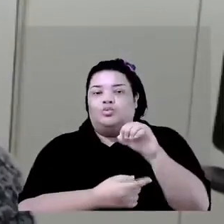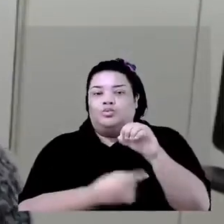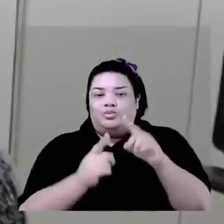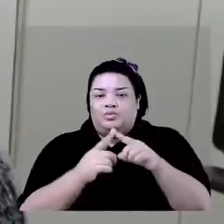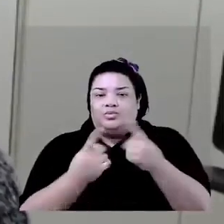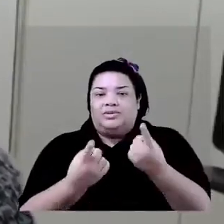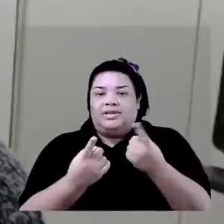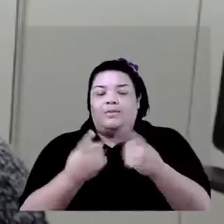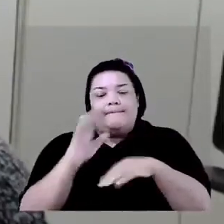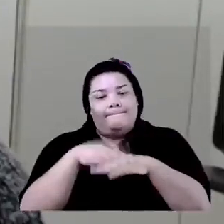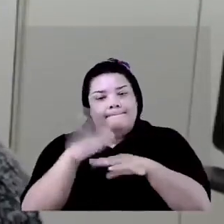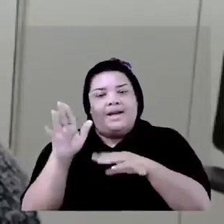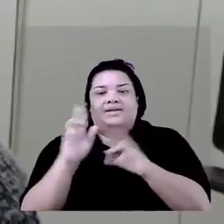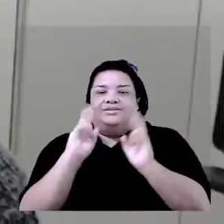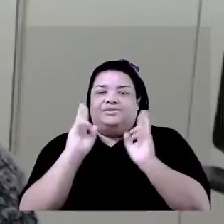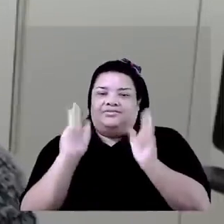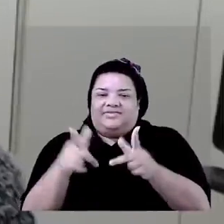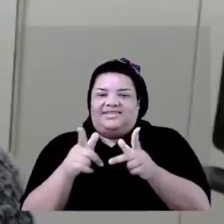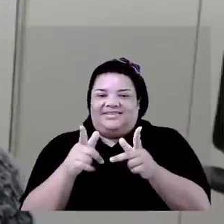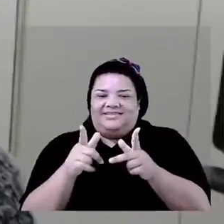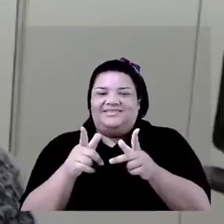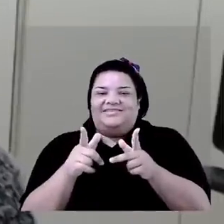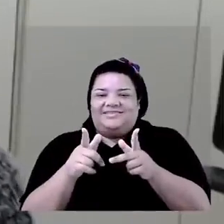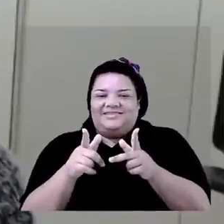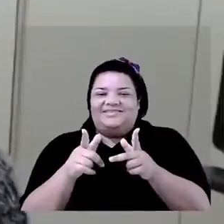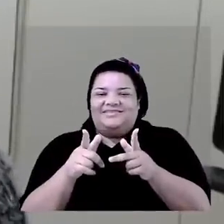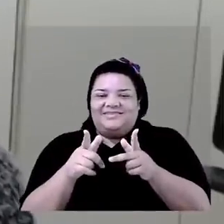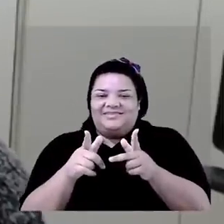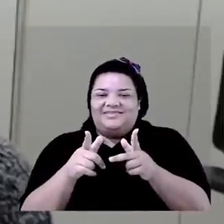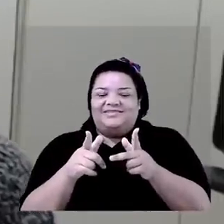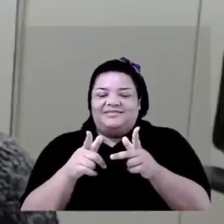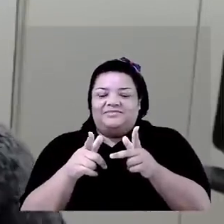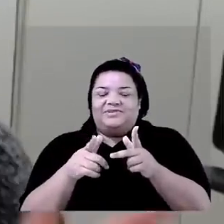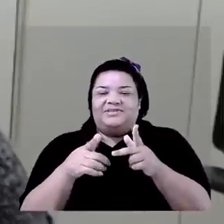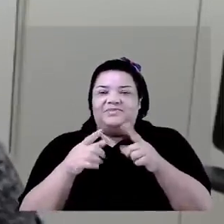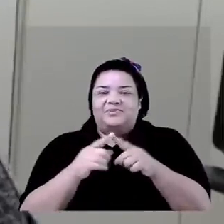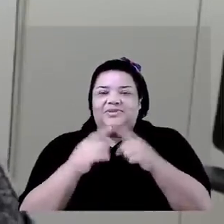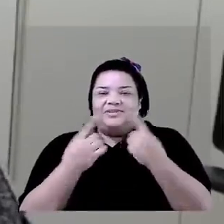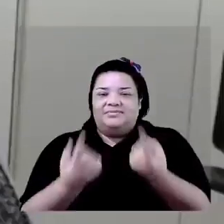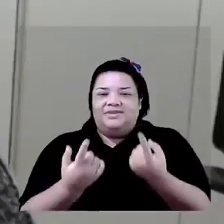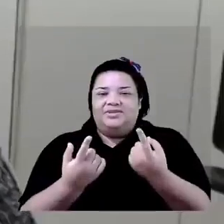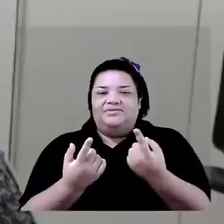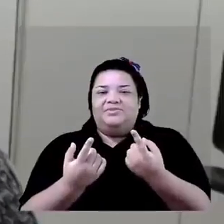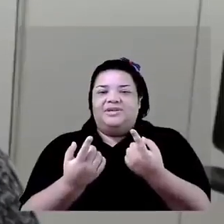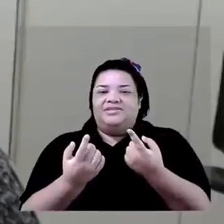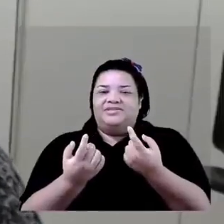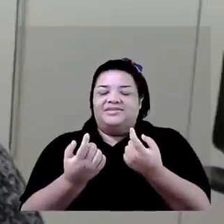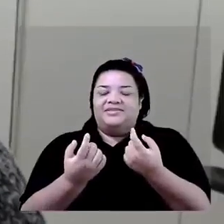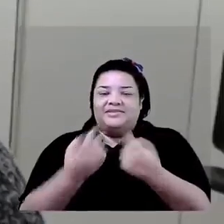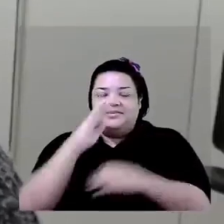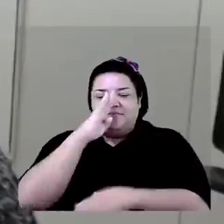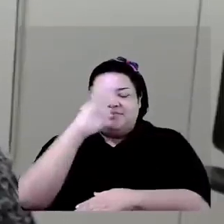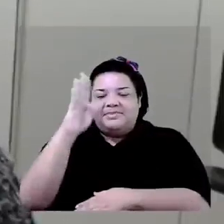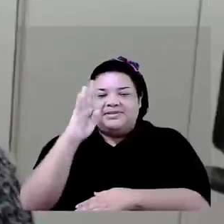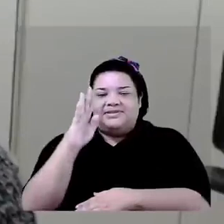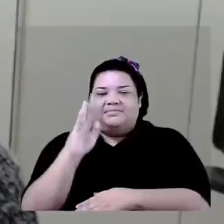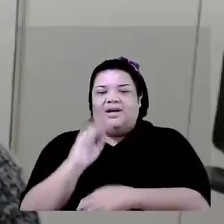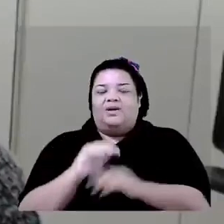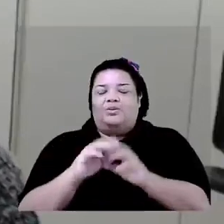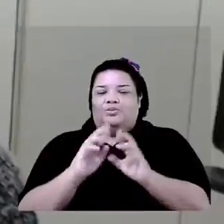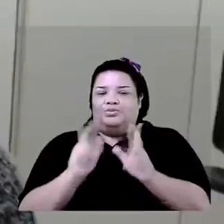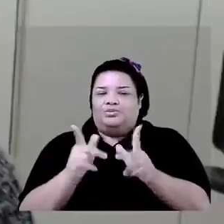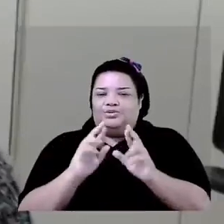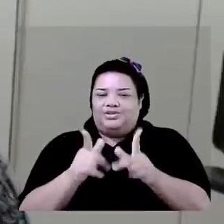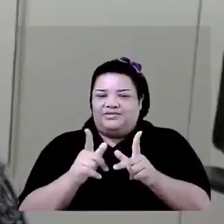um diferencial que ainda está sendo construído aí pelo Brasil. Acho que a principal diferença está nesse aspecto da renovabilidade